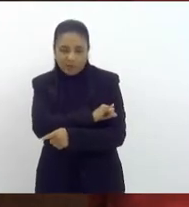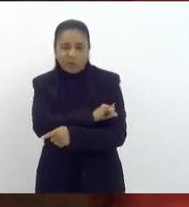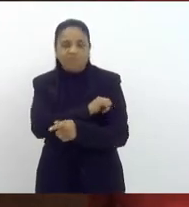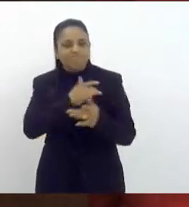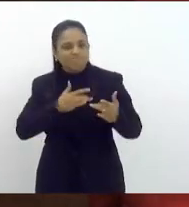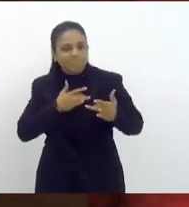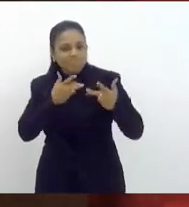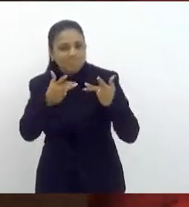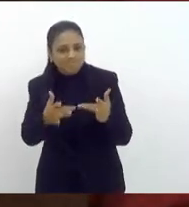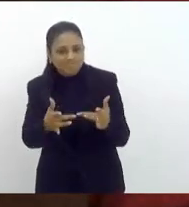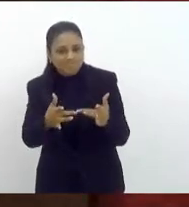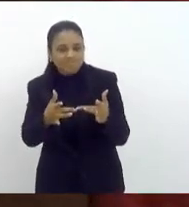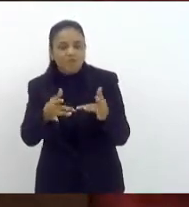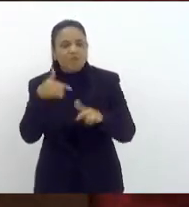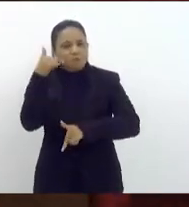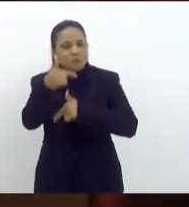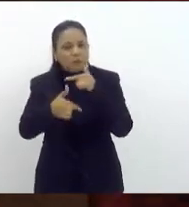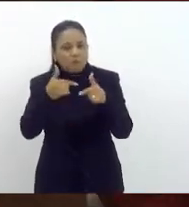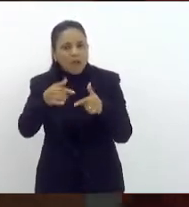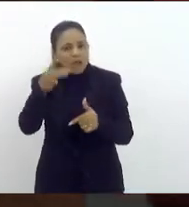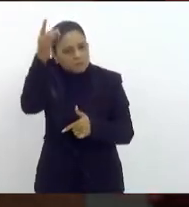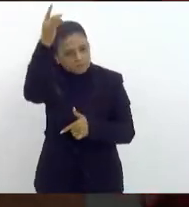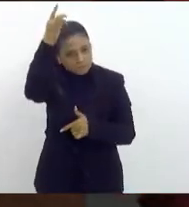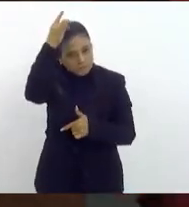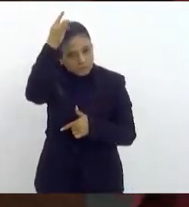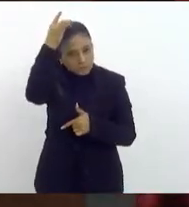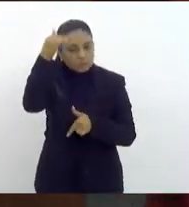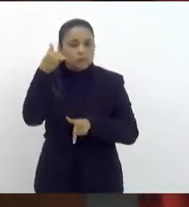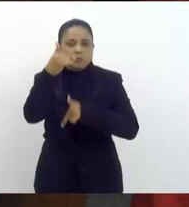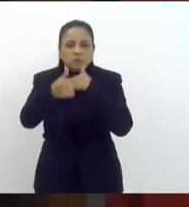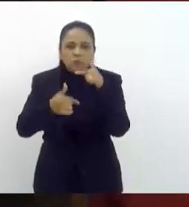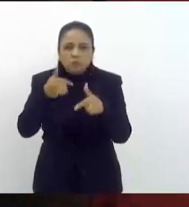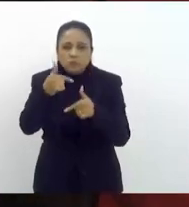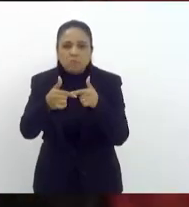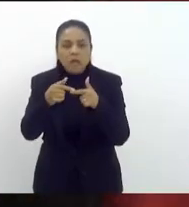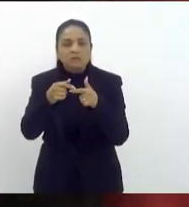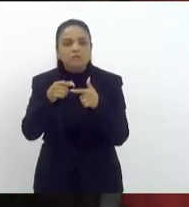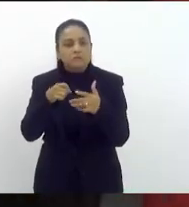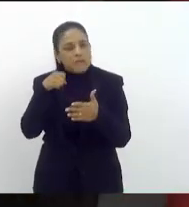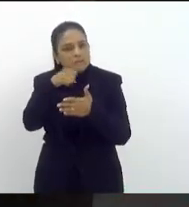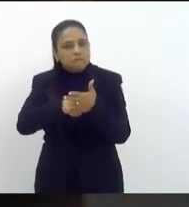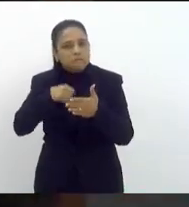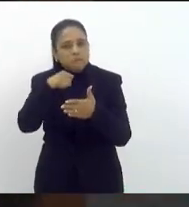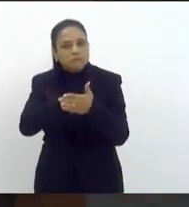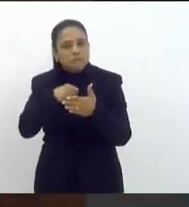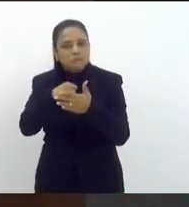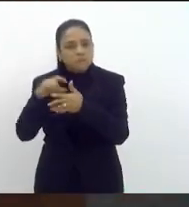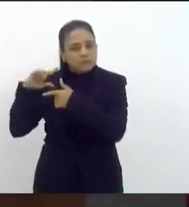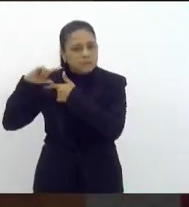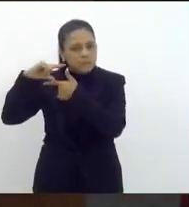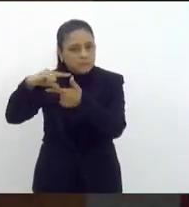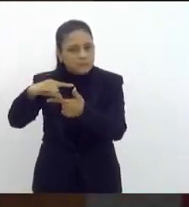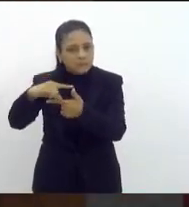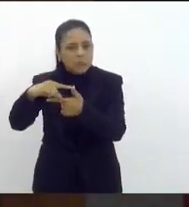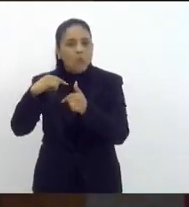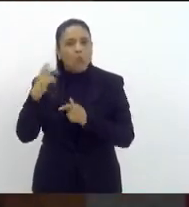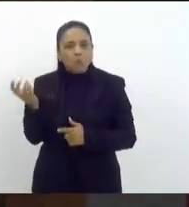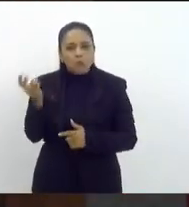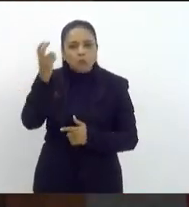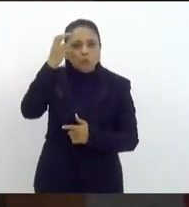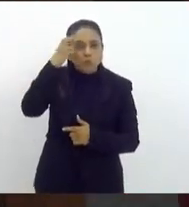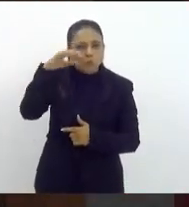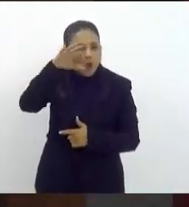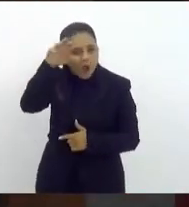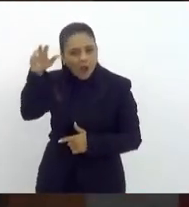caridade com a presença do trabalho espiritual e com a presença da resistência de manter as nossas tradições a cultura